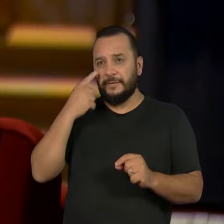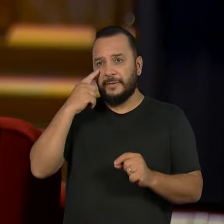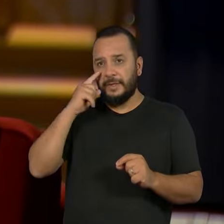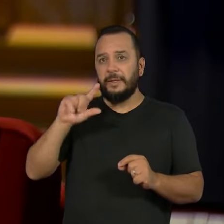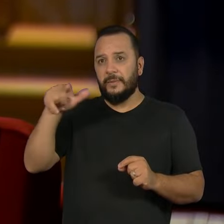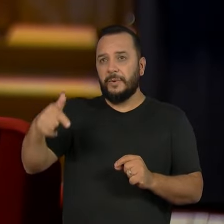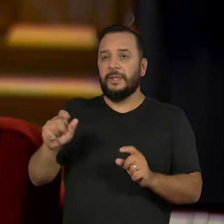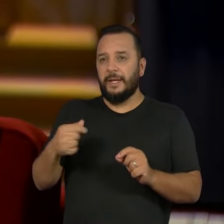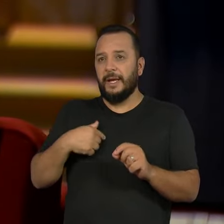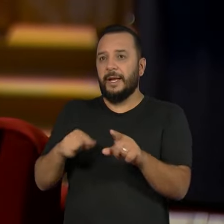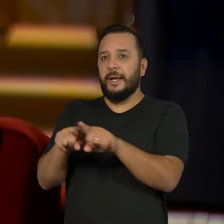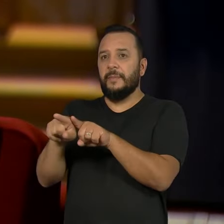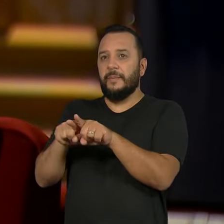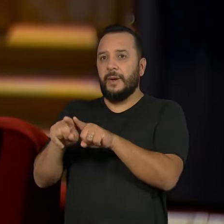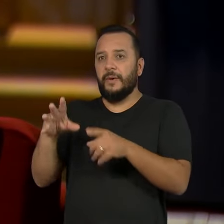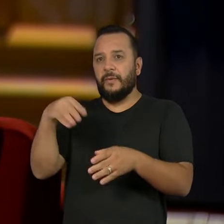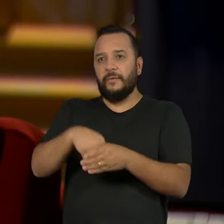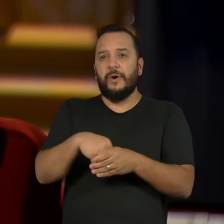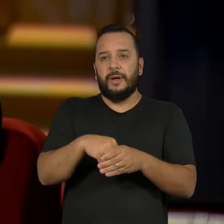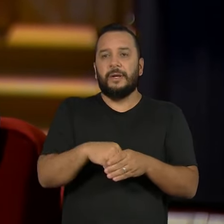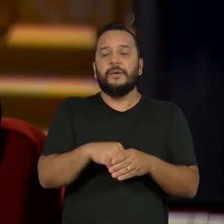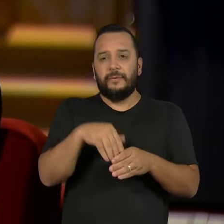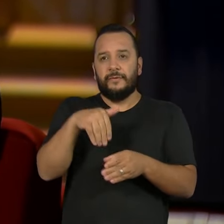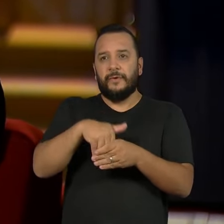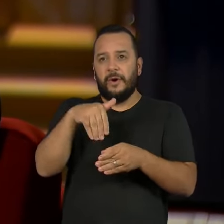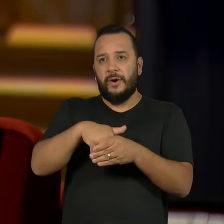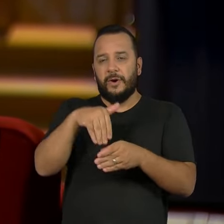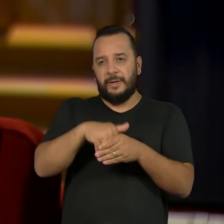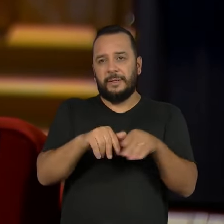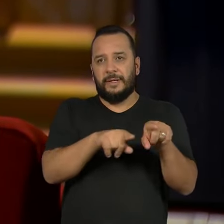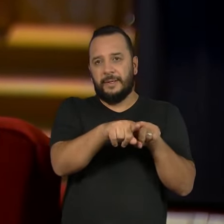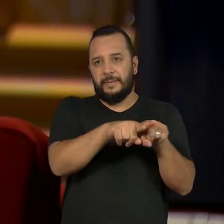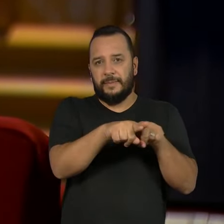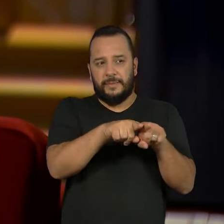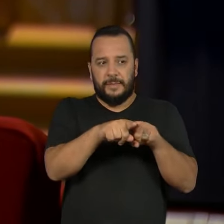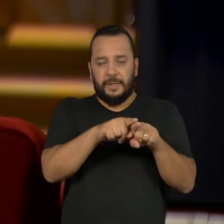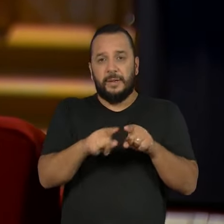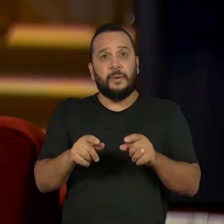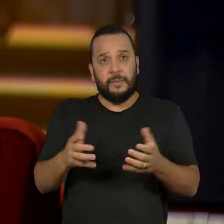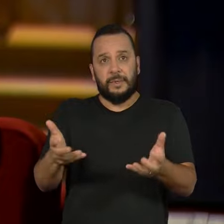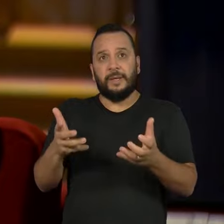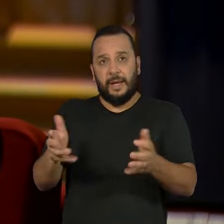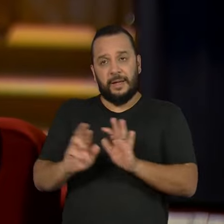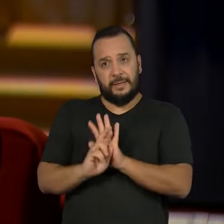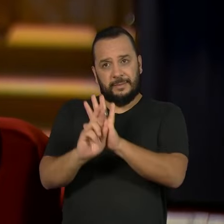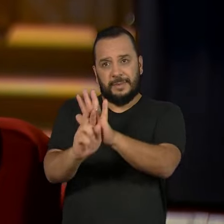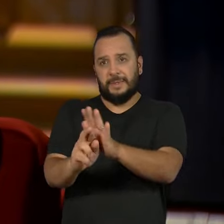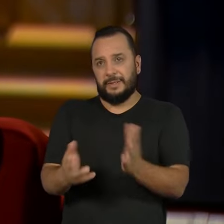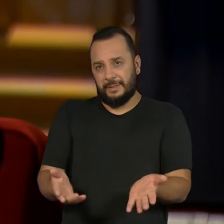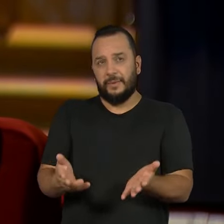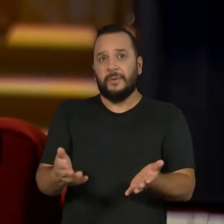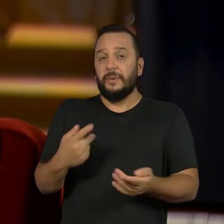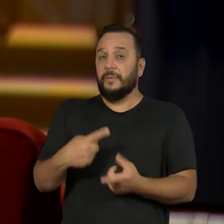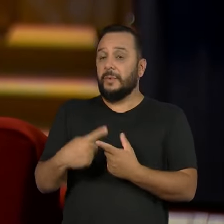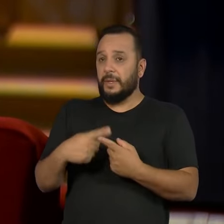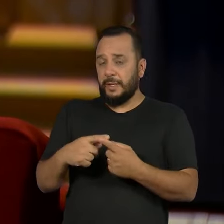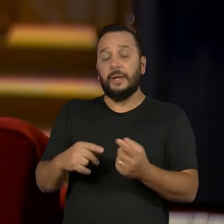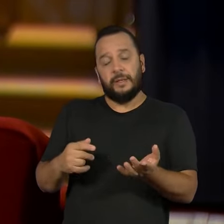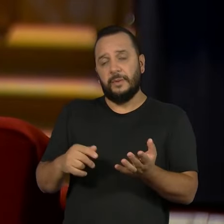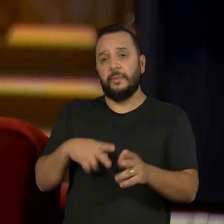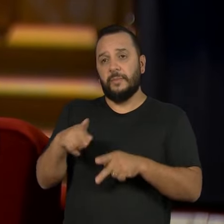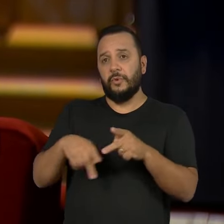vota em irmão então um pouco por mas a gente tá falando ali lá atrás por uma bu também de representação um um segmento da população que